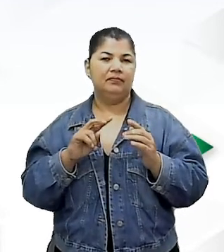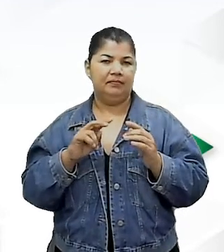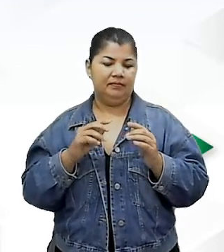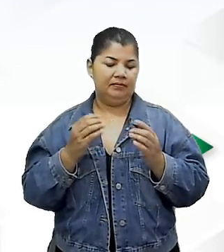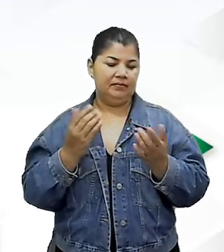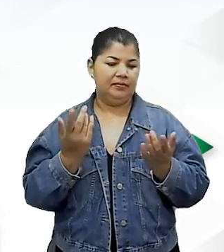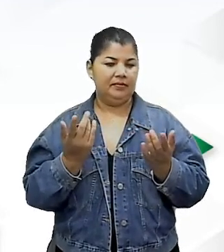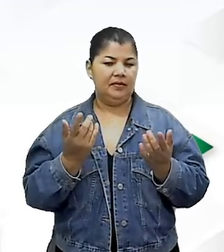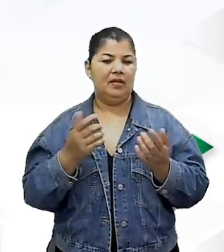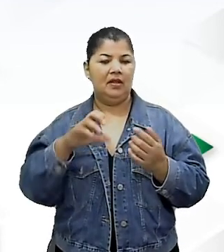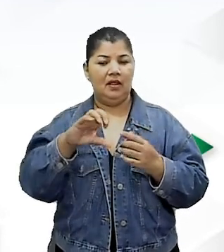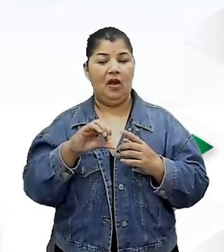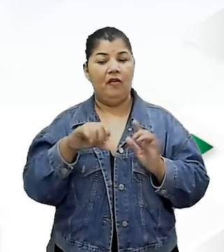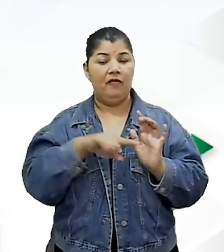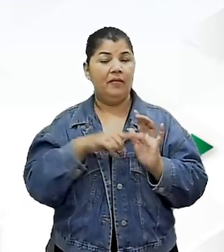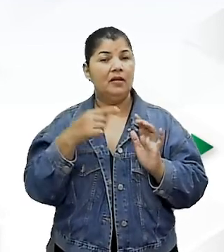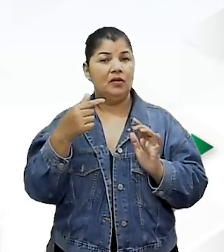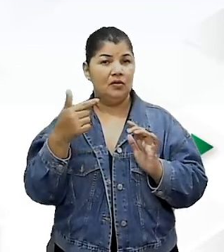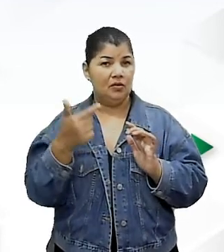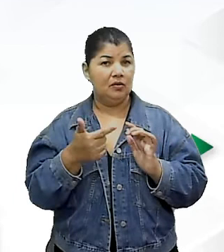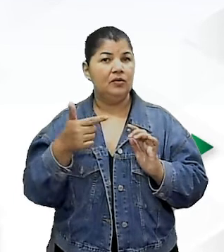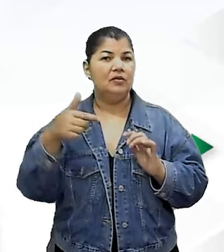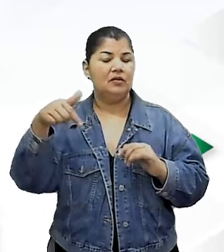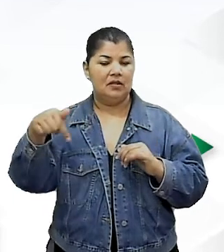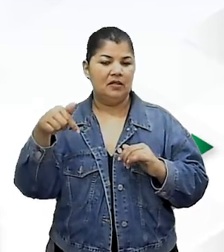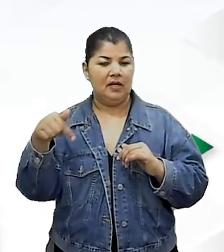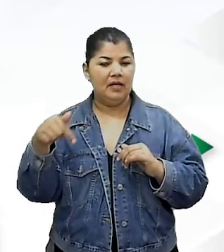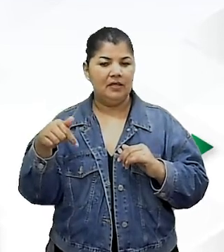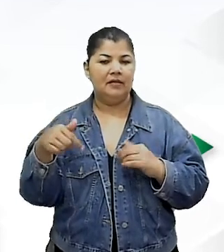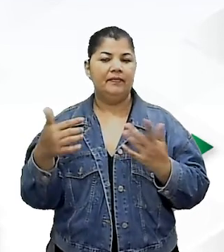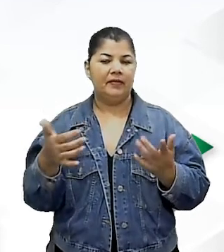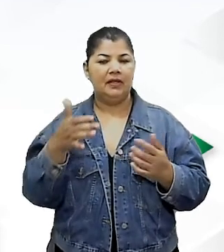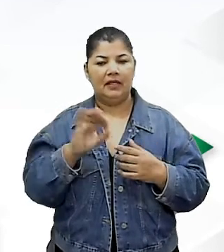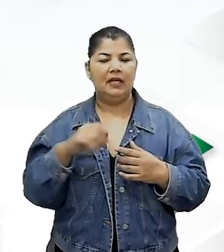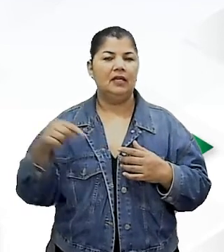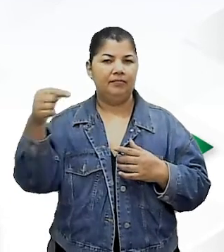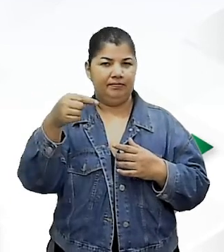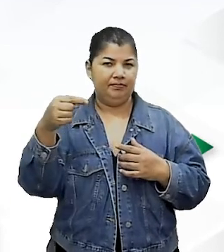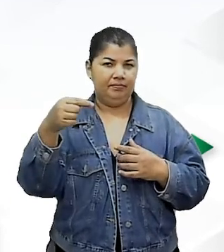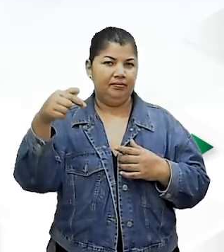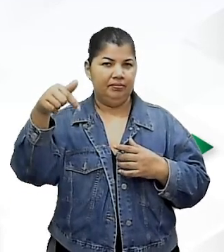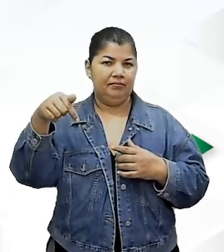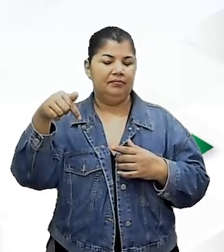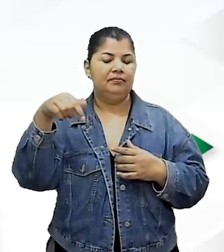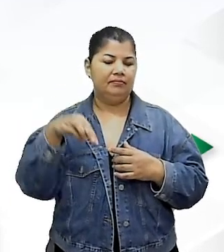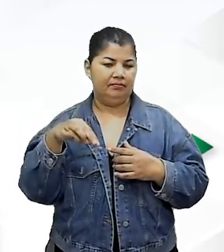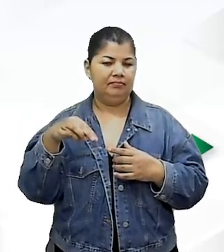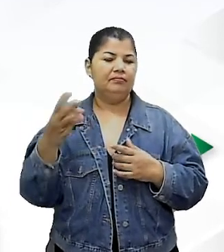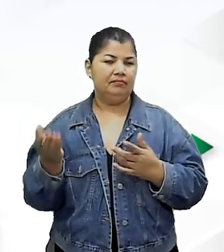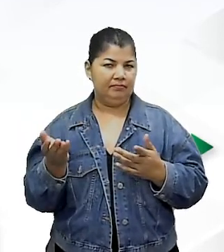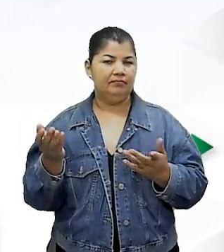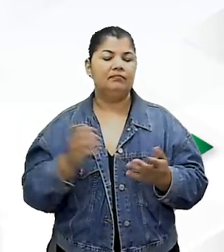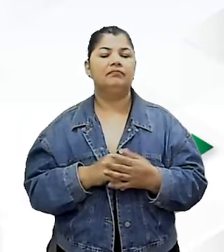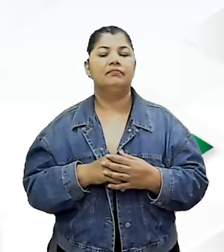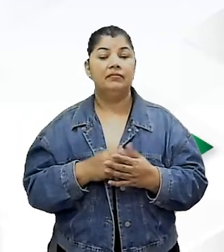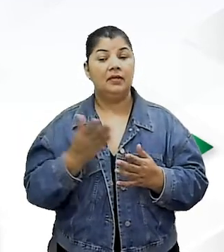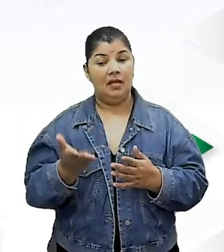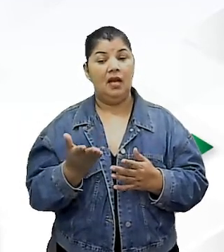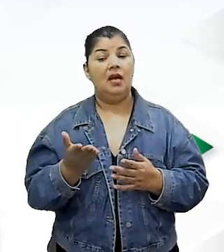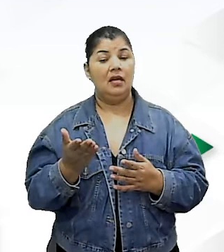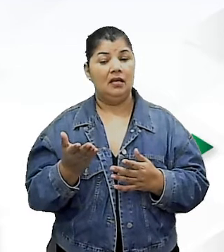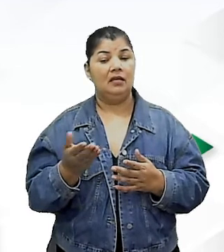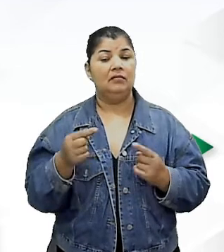menos 2 dá 7, por isso 10 elevado a menos 7 metros. Então, essa é a